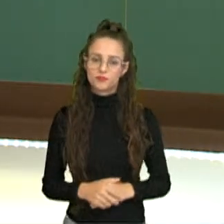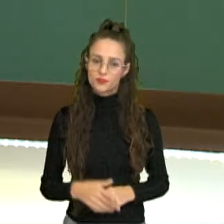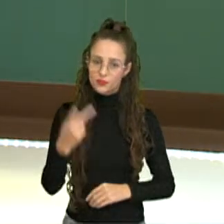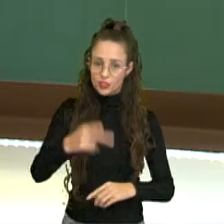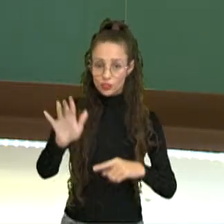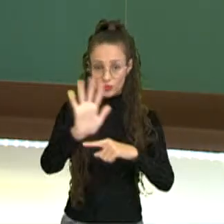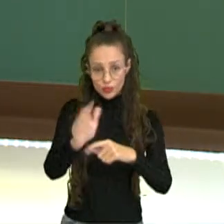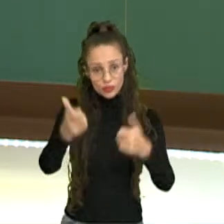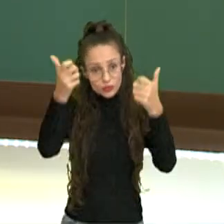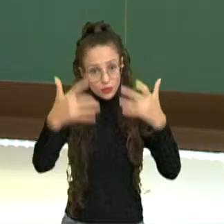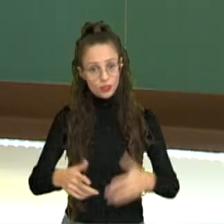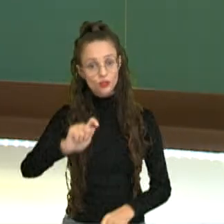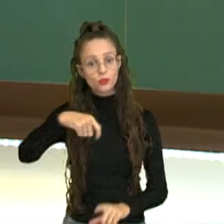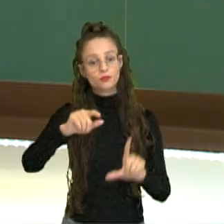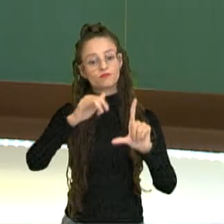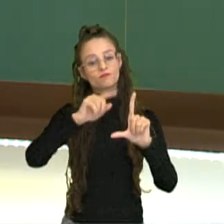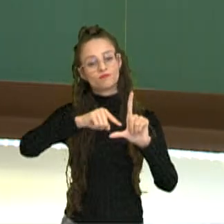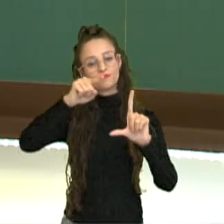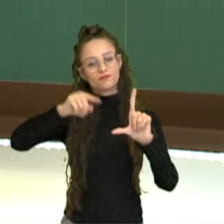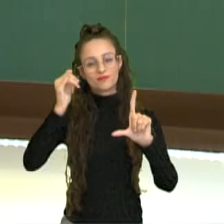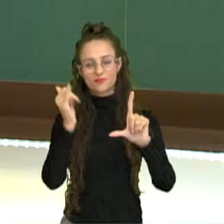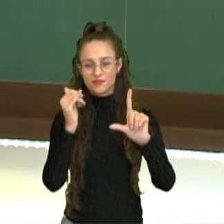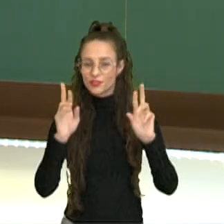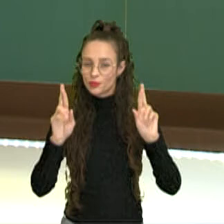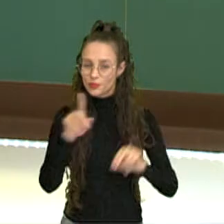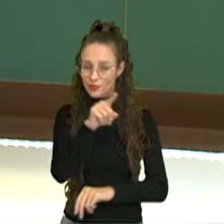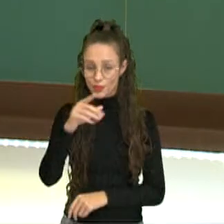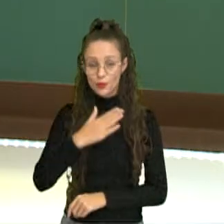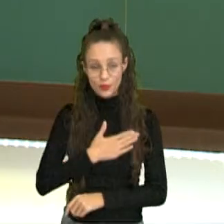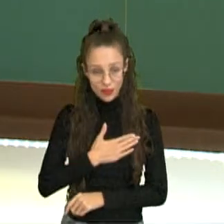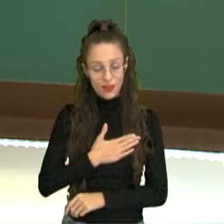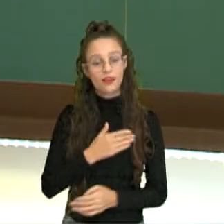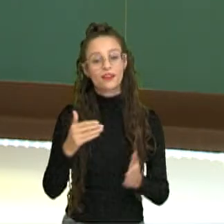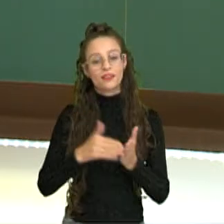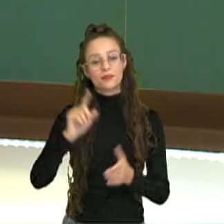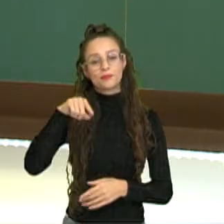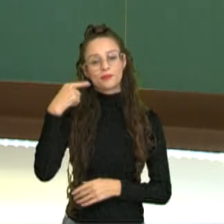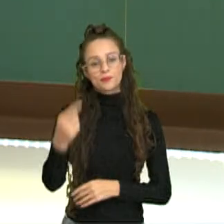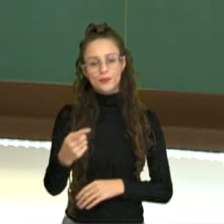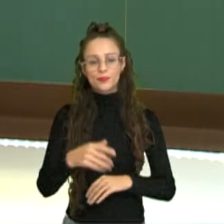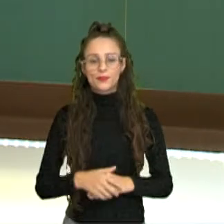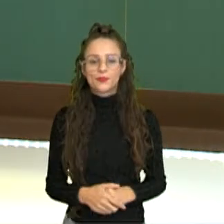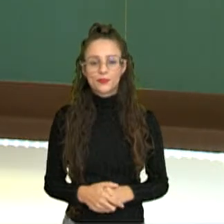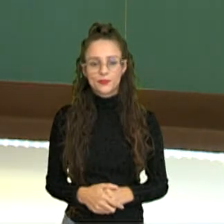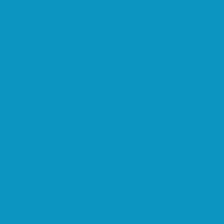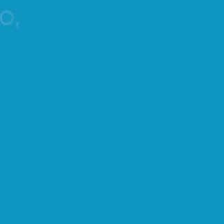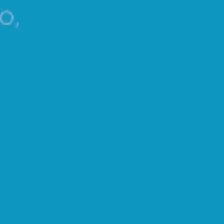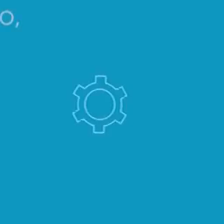Neste vídeo falamos sobre infográfico. Espero que você tenha gostado e até breve.